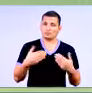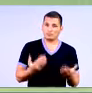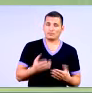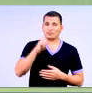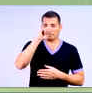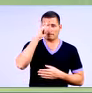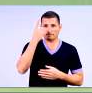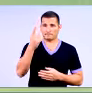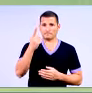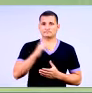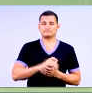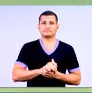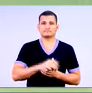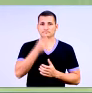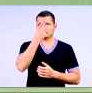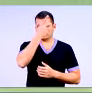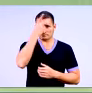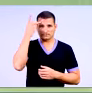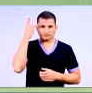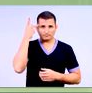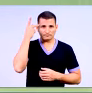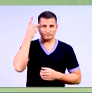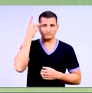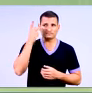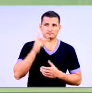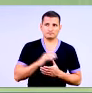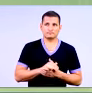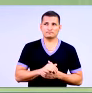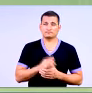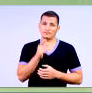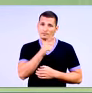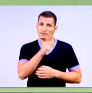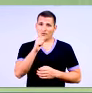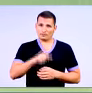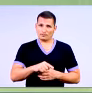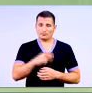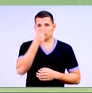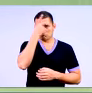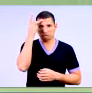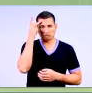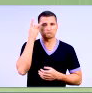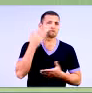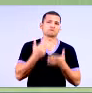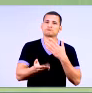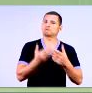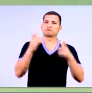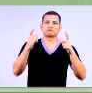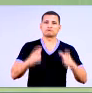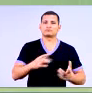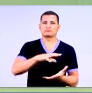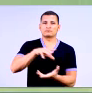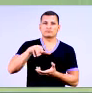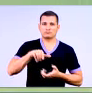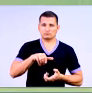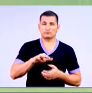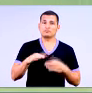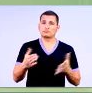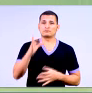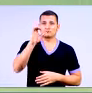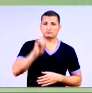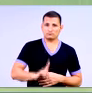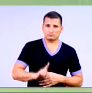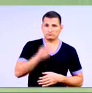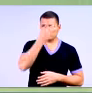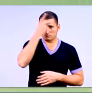de que o ser humano, ele é humano em qualquer lugar do mundo, né? Então, os direitos humanos são